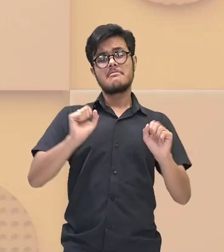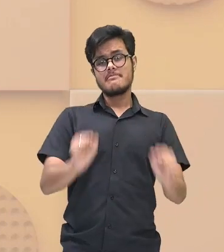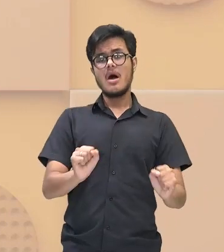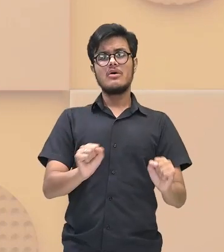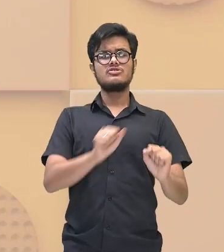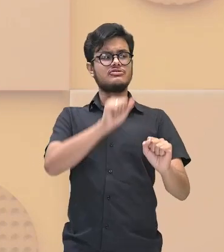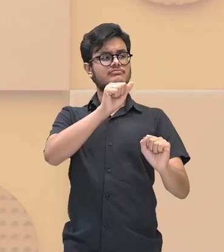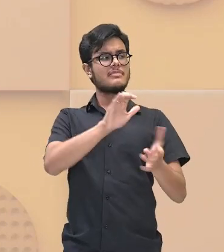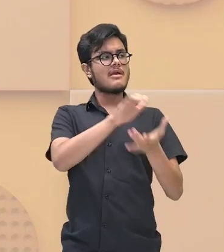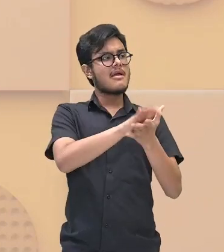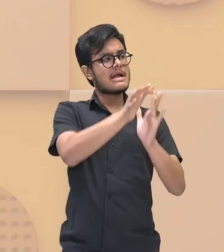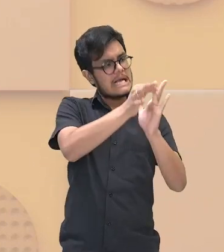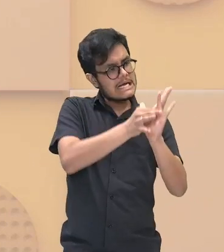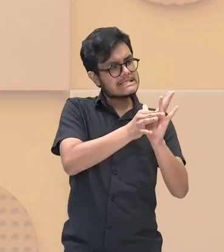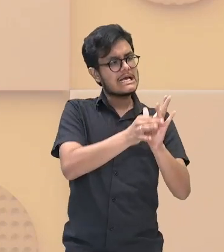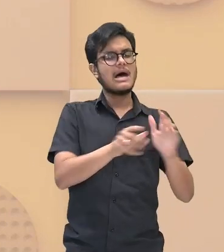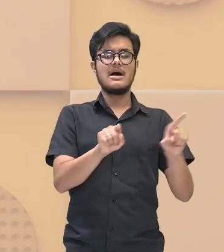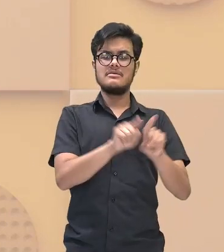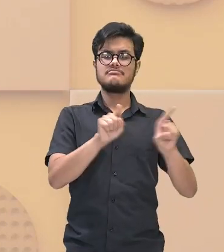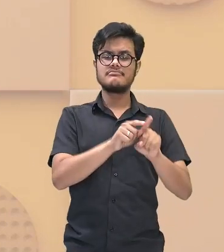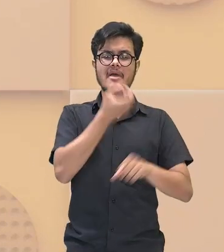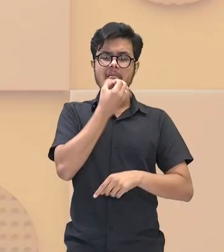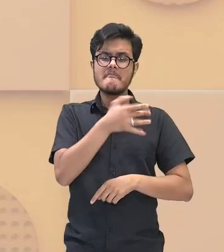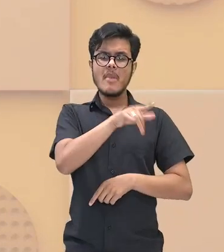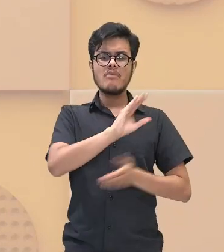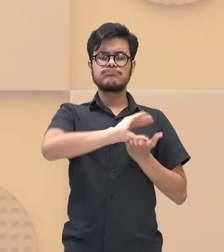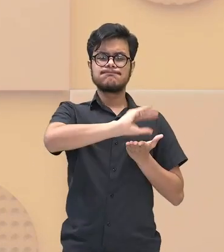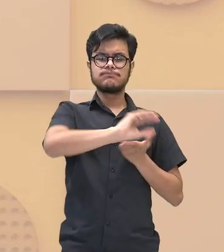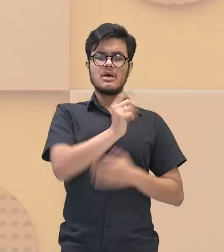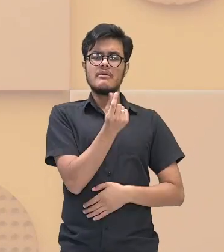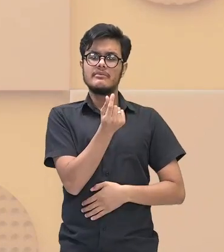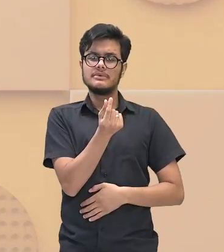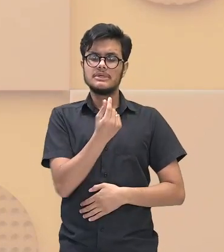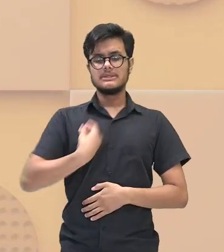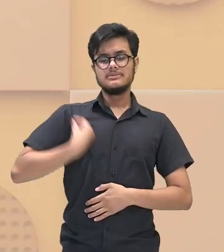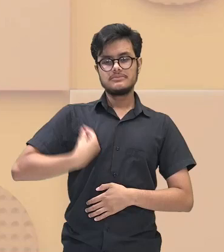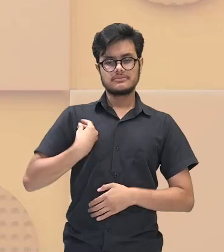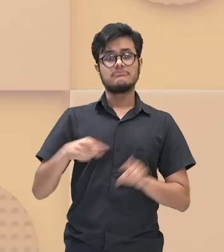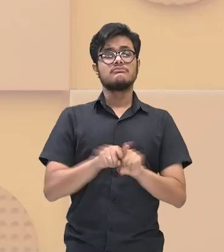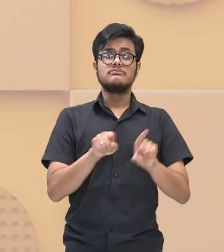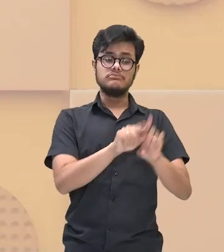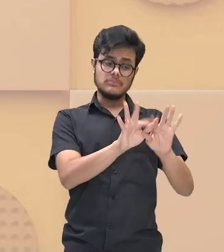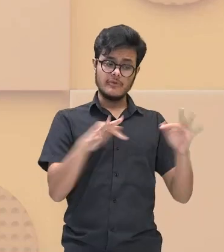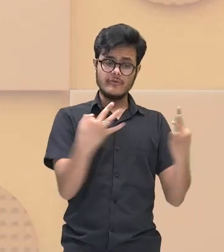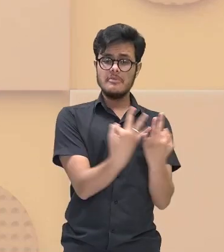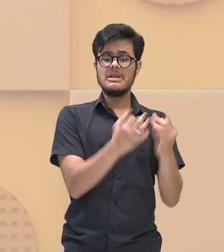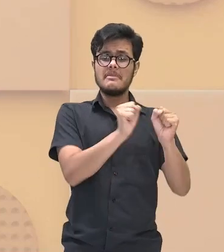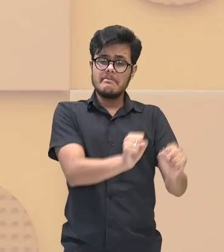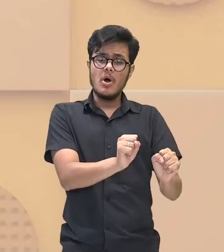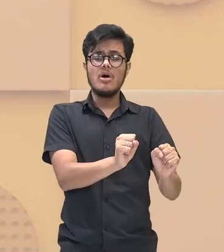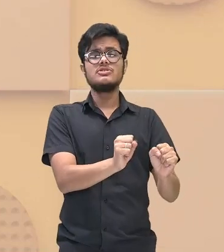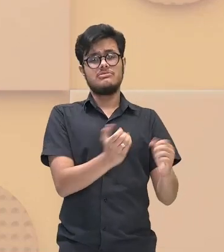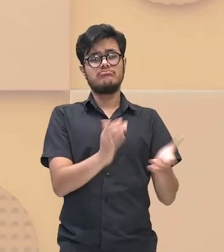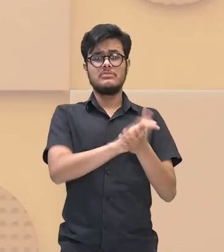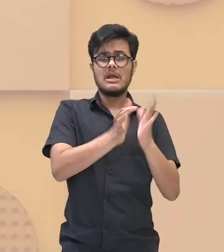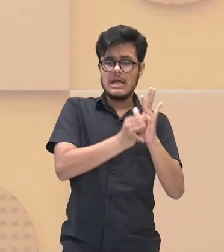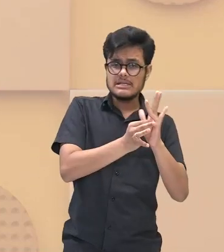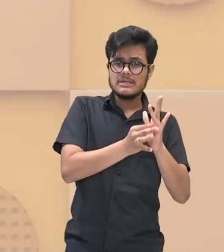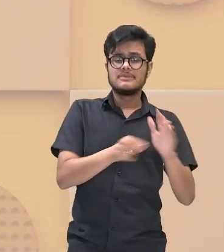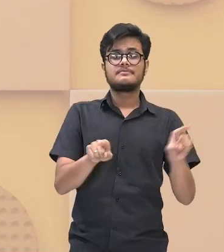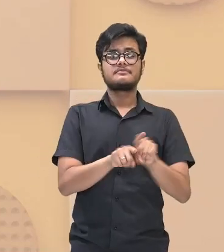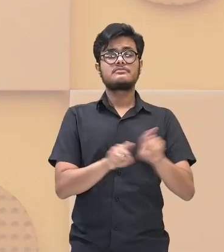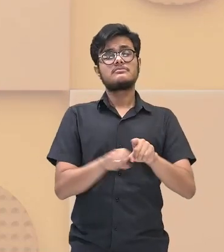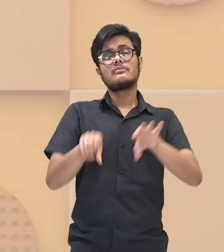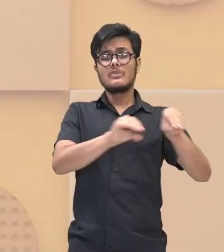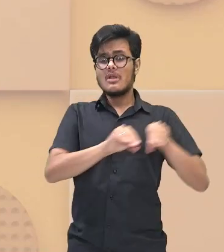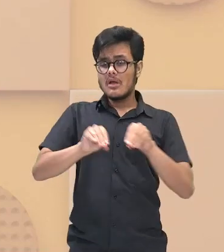poderia ter benefícios. Inclusive, né, o direito à família, ele poderia casar, ele poderia também ter as suas terras